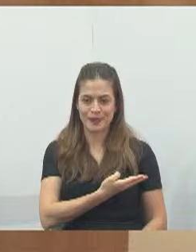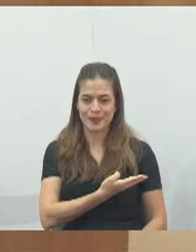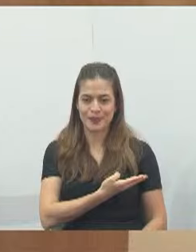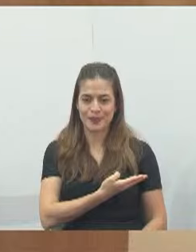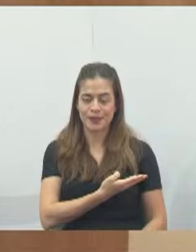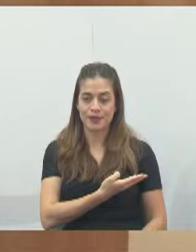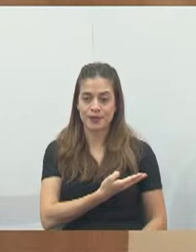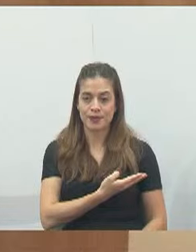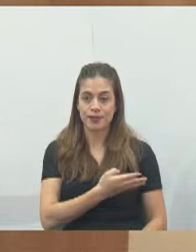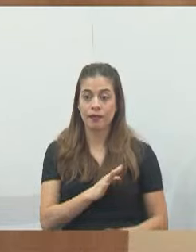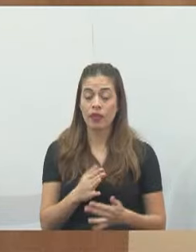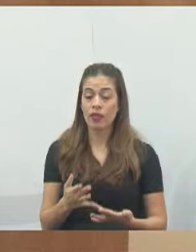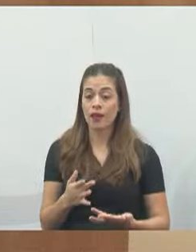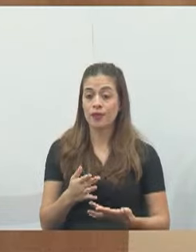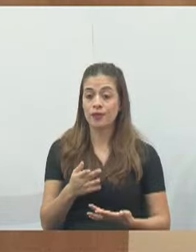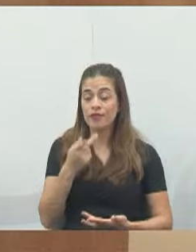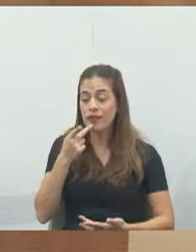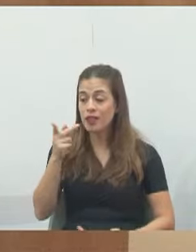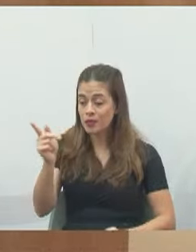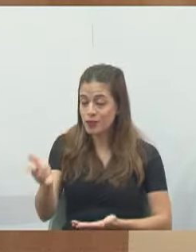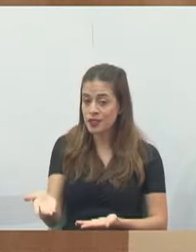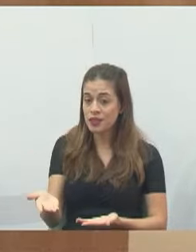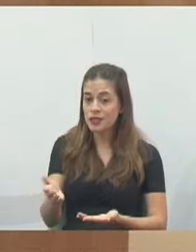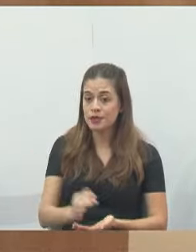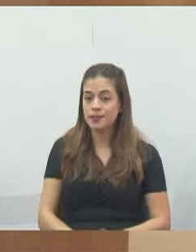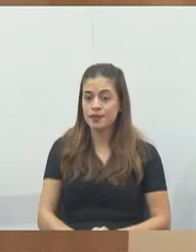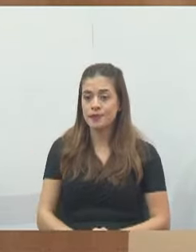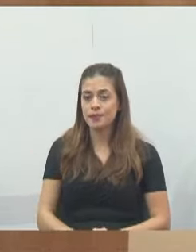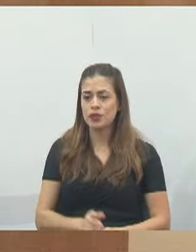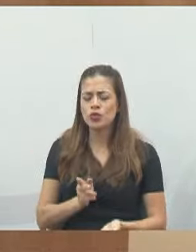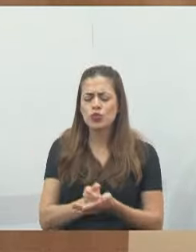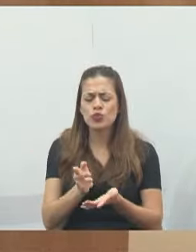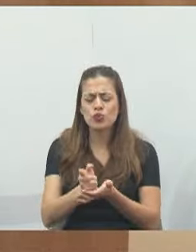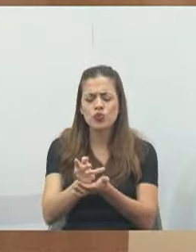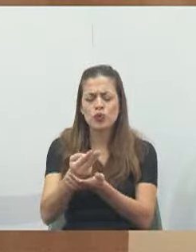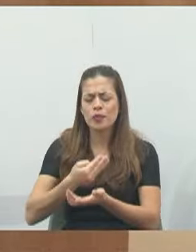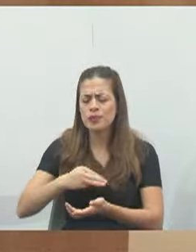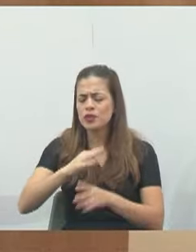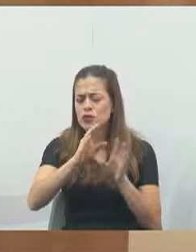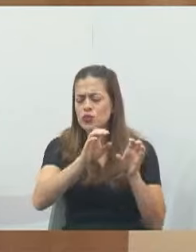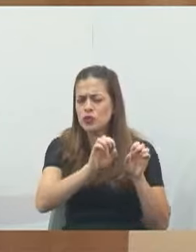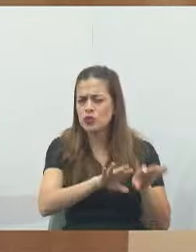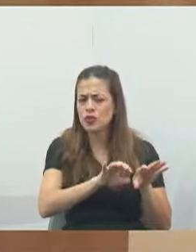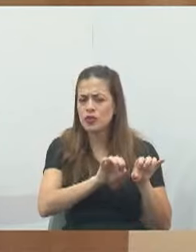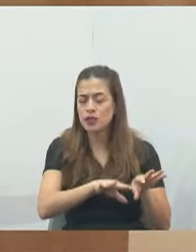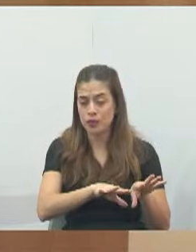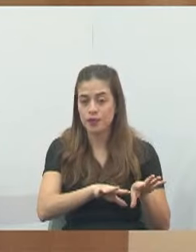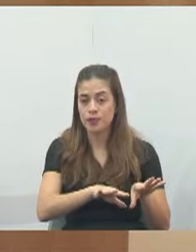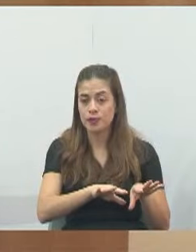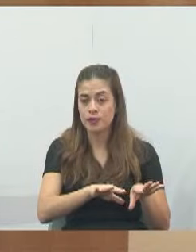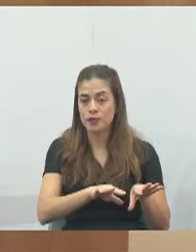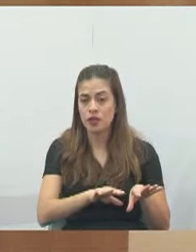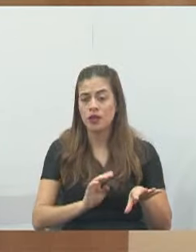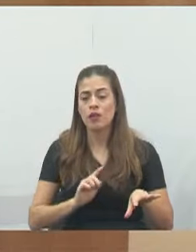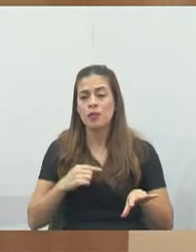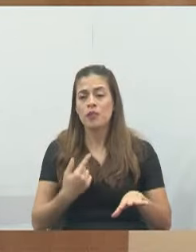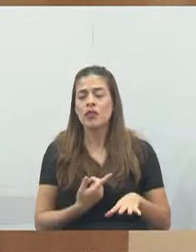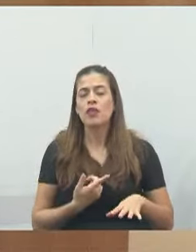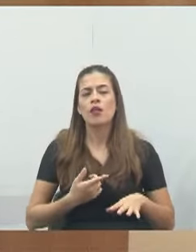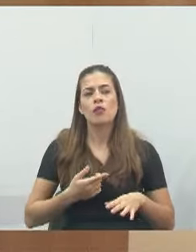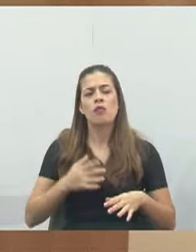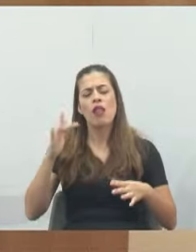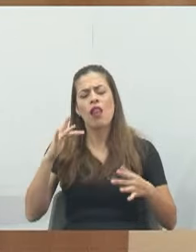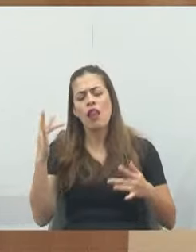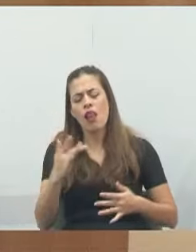é? Eu quero dizer a você que continue nessa missão na educação, para que a gente consiga tocar